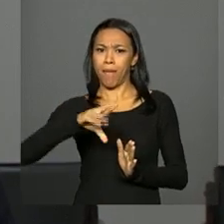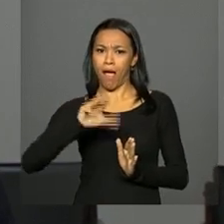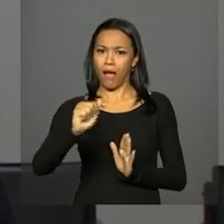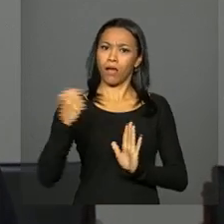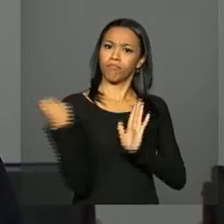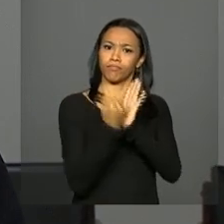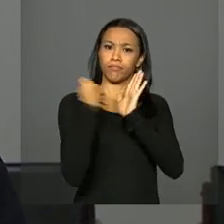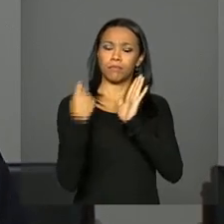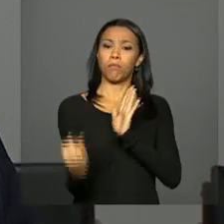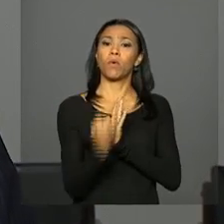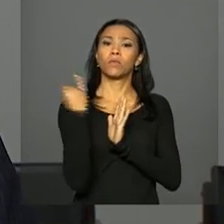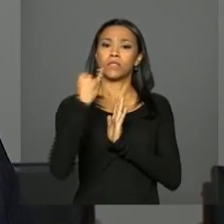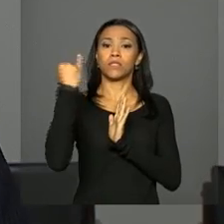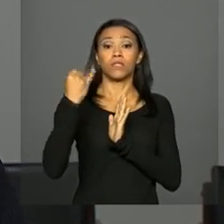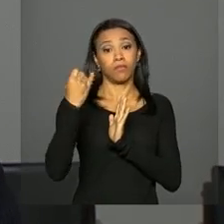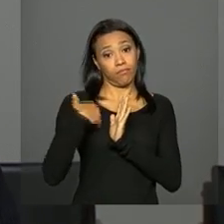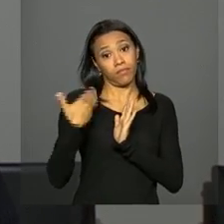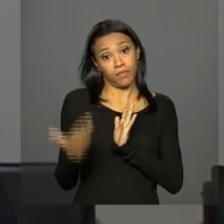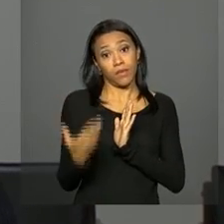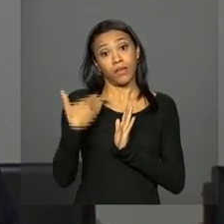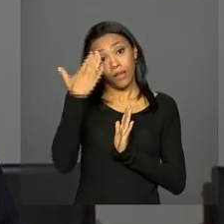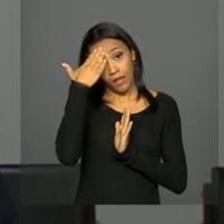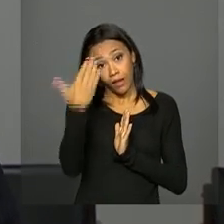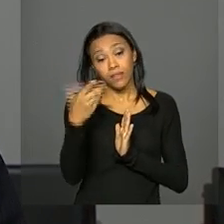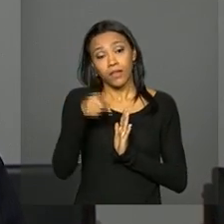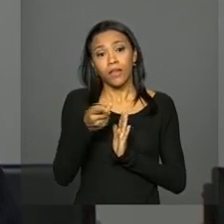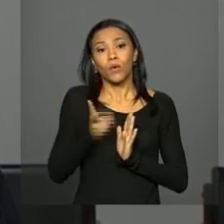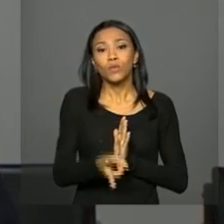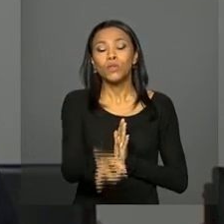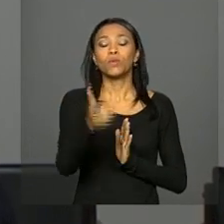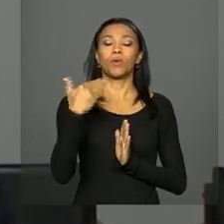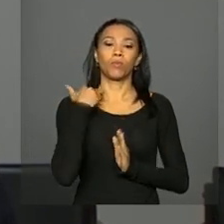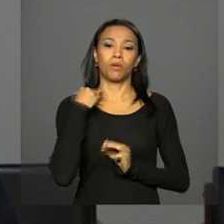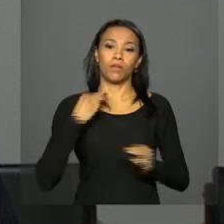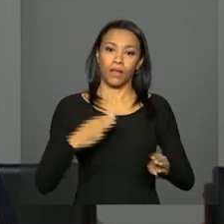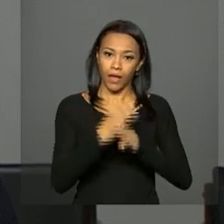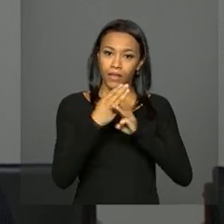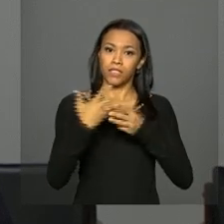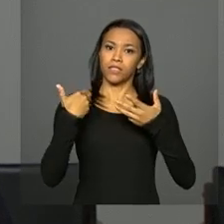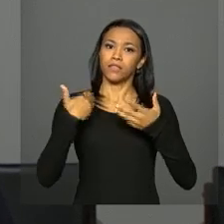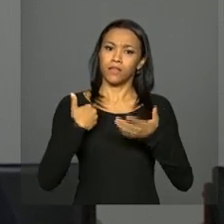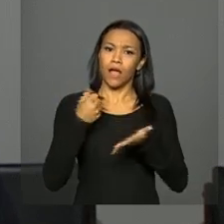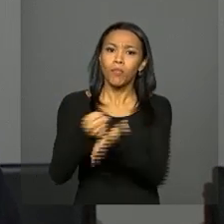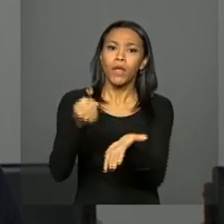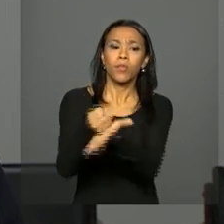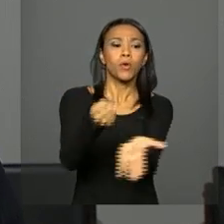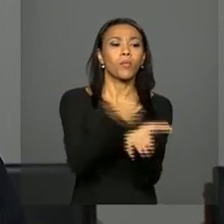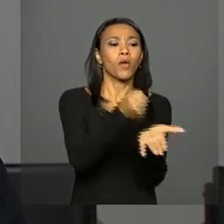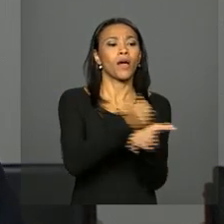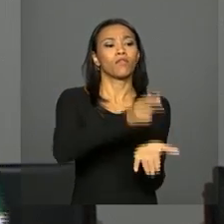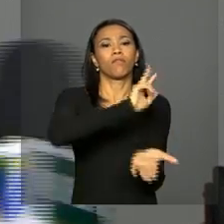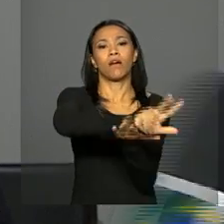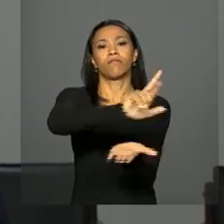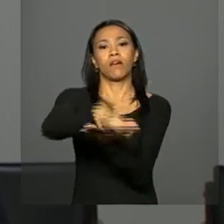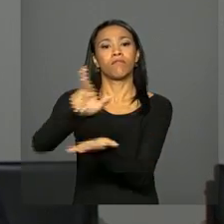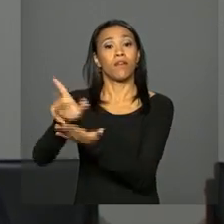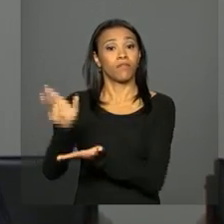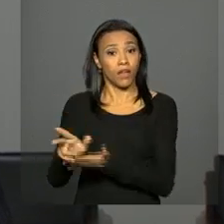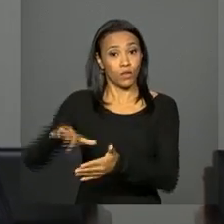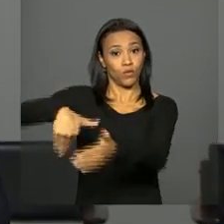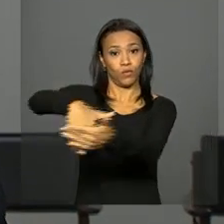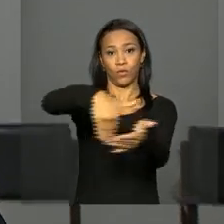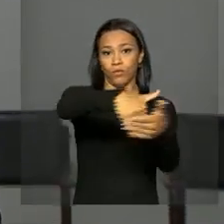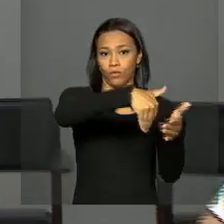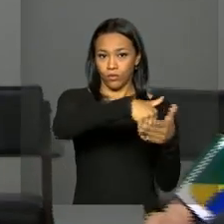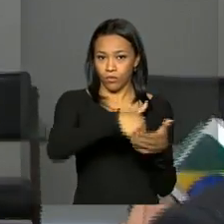Então, graças a isso, a Caixa continua e tem ampliado um pouco sua participação em patrocínio a times de futebol. O retorno, então,